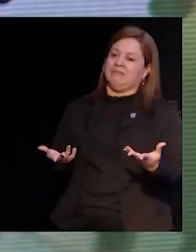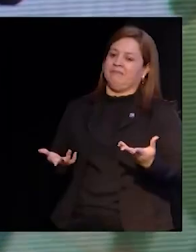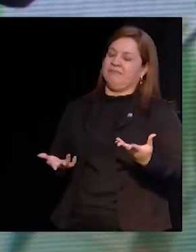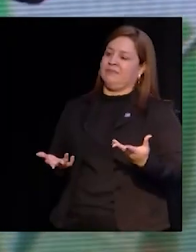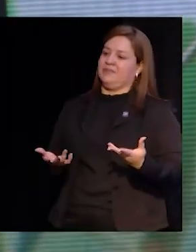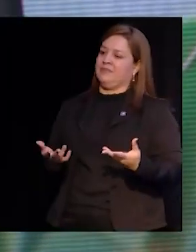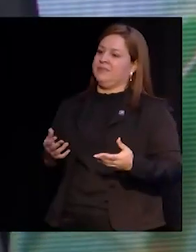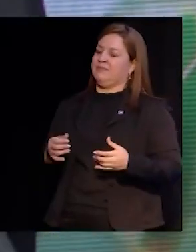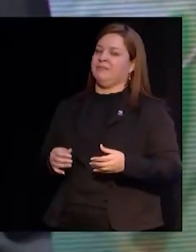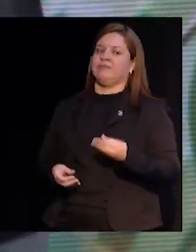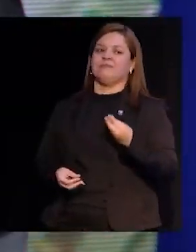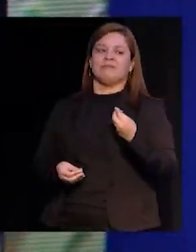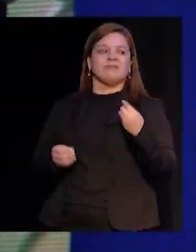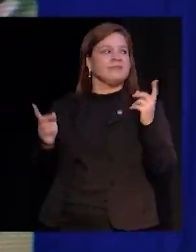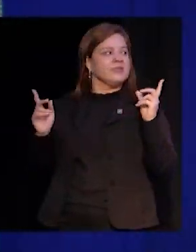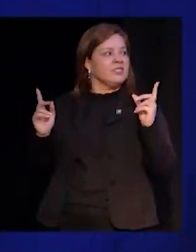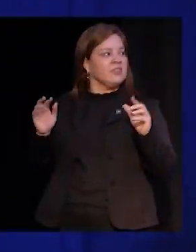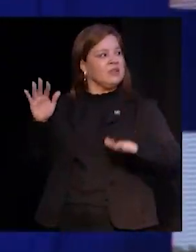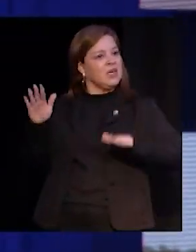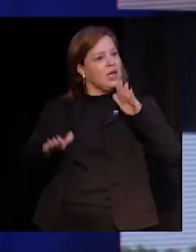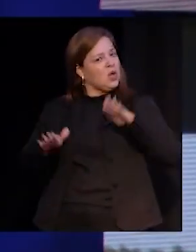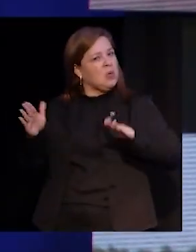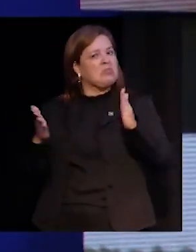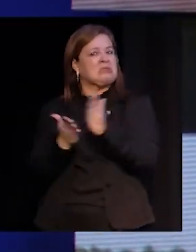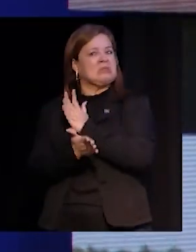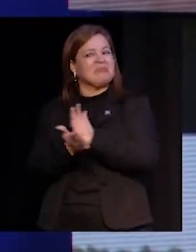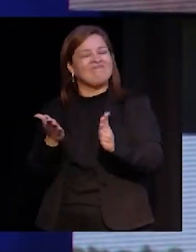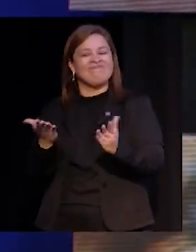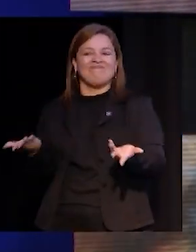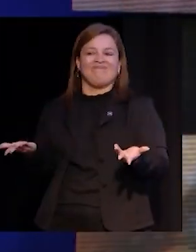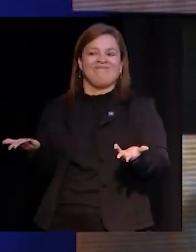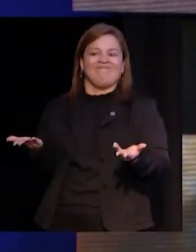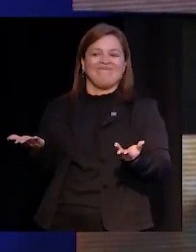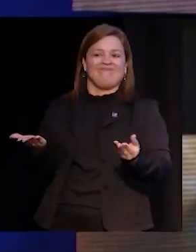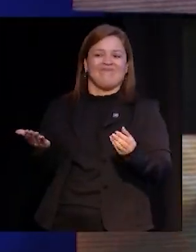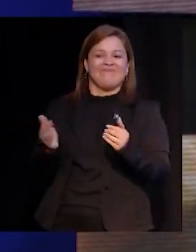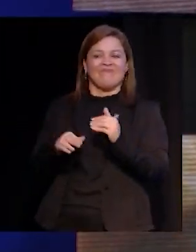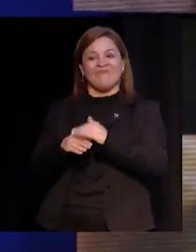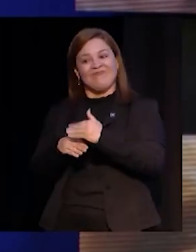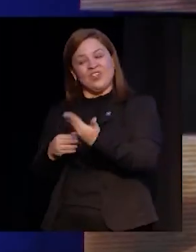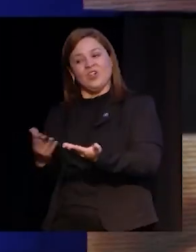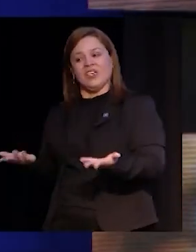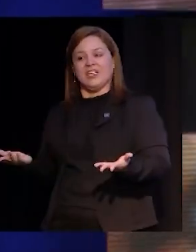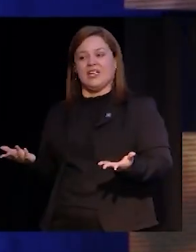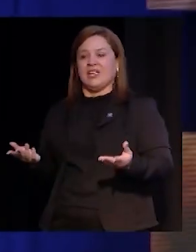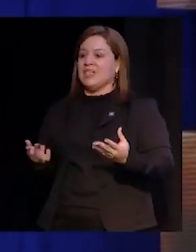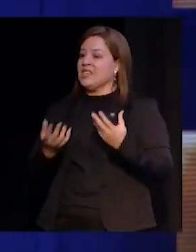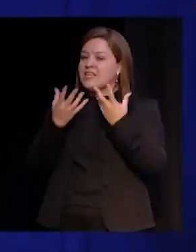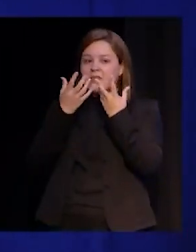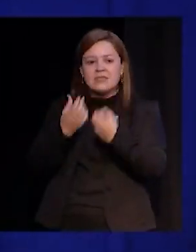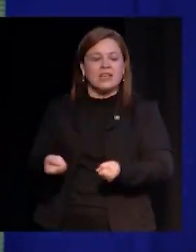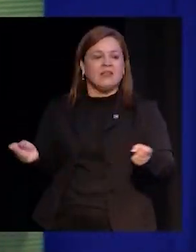exceções. Com honrosas exceções. Eu acho que isso é inadmissível.